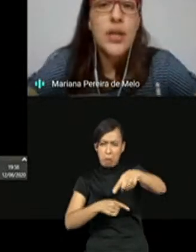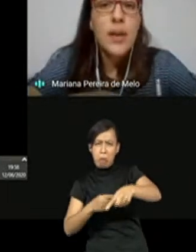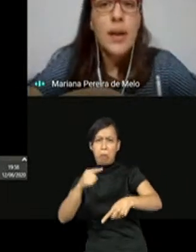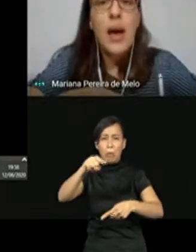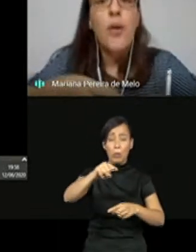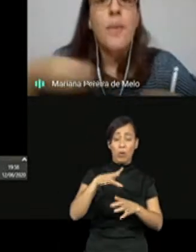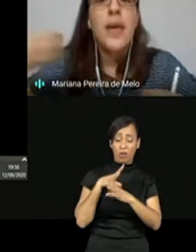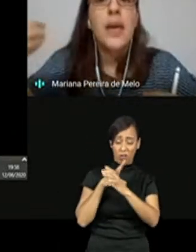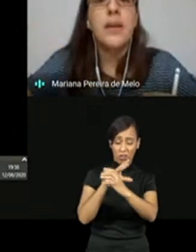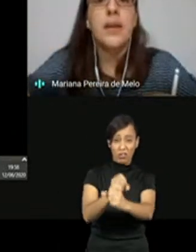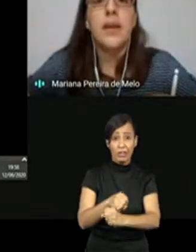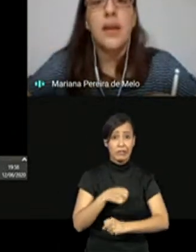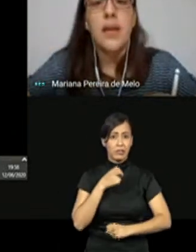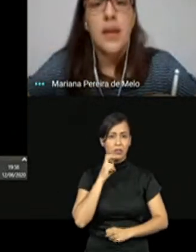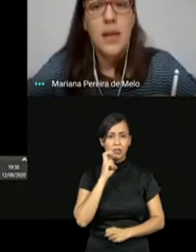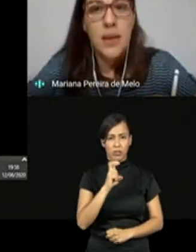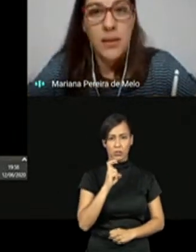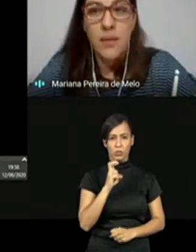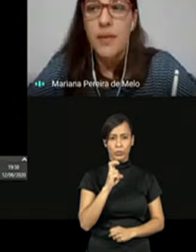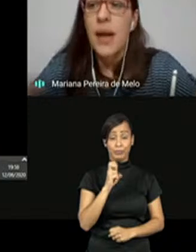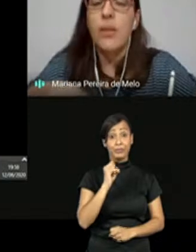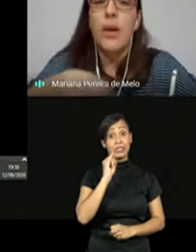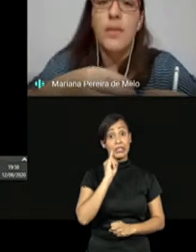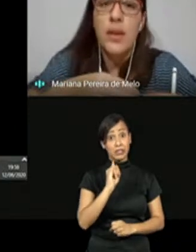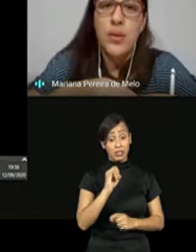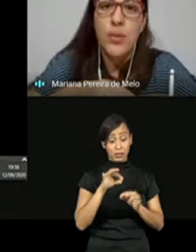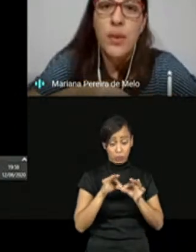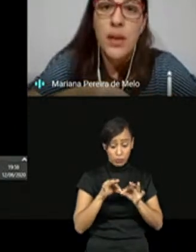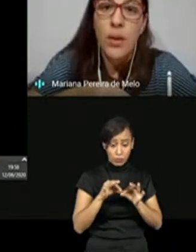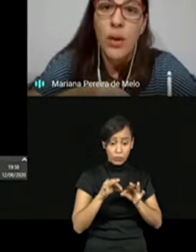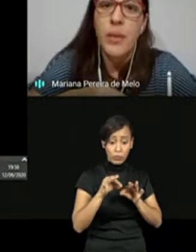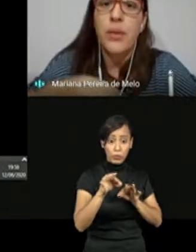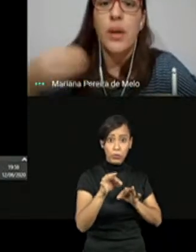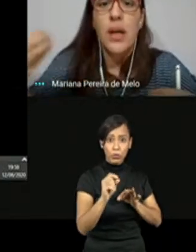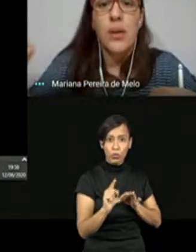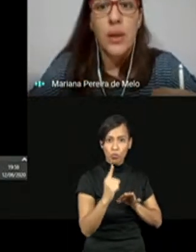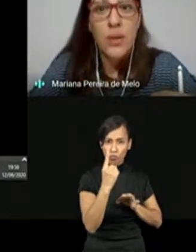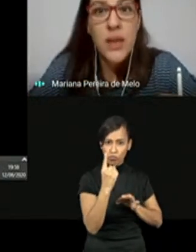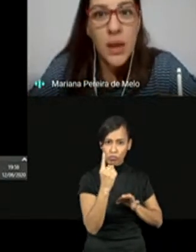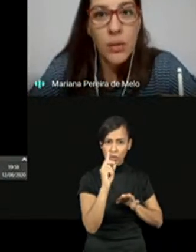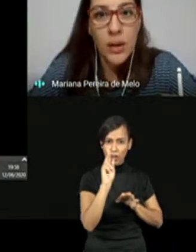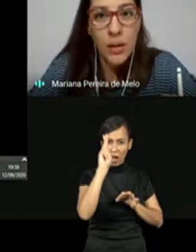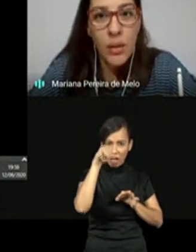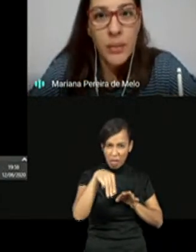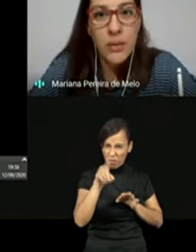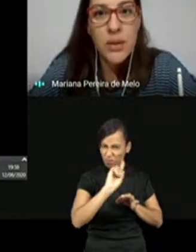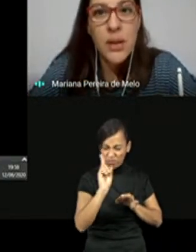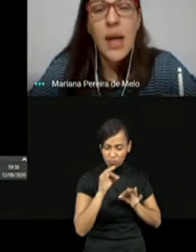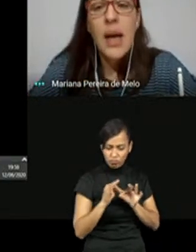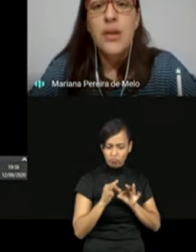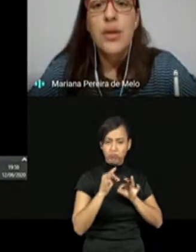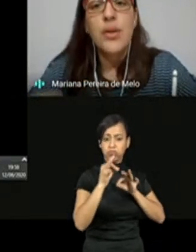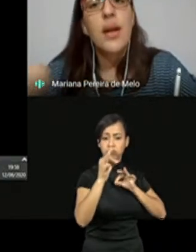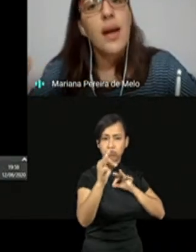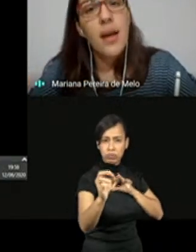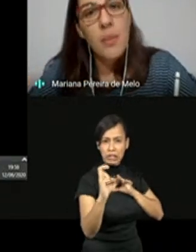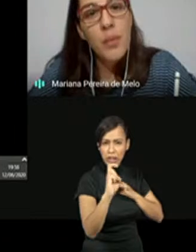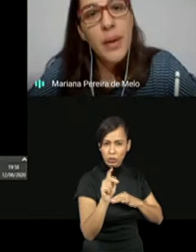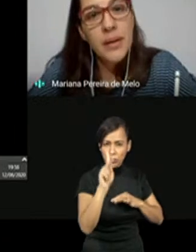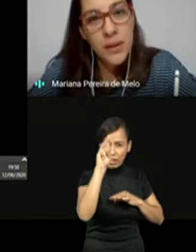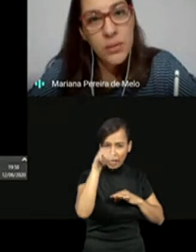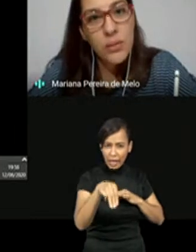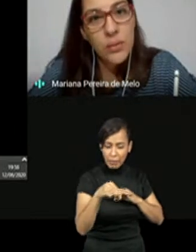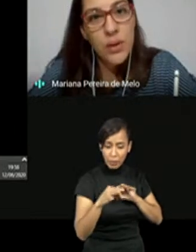a gente aumenta esse intervalo, ao invés de 1 quilômetro, eu tenho 5 quilômetros, a gente